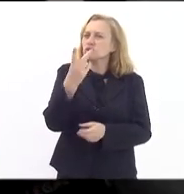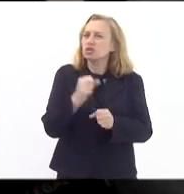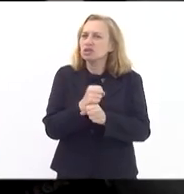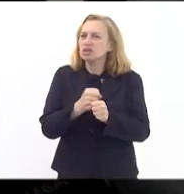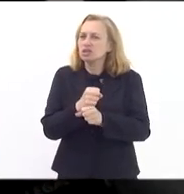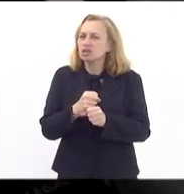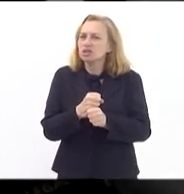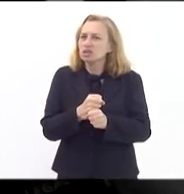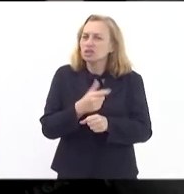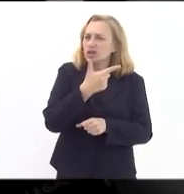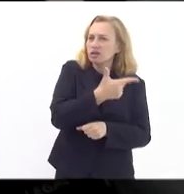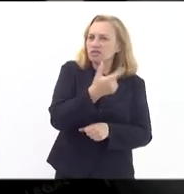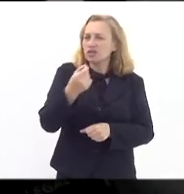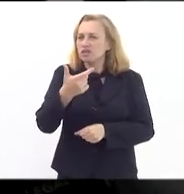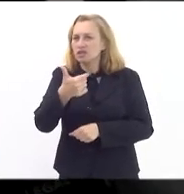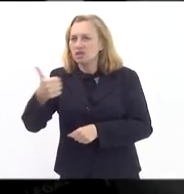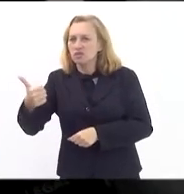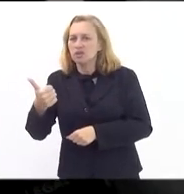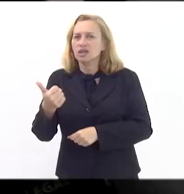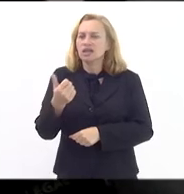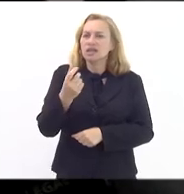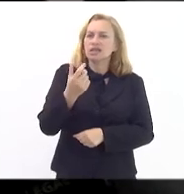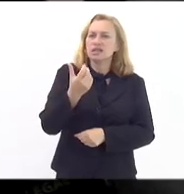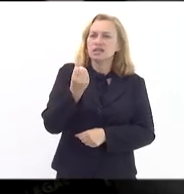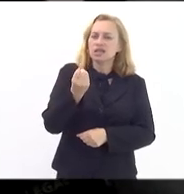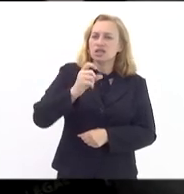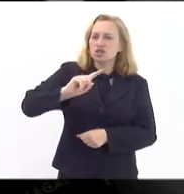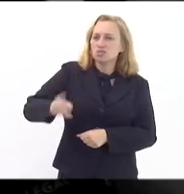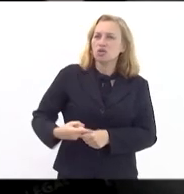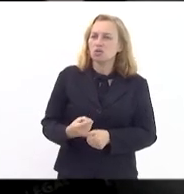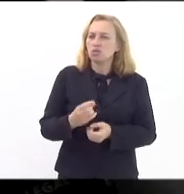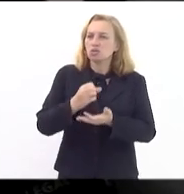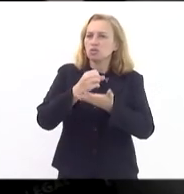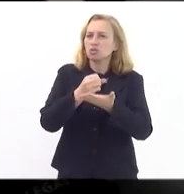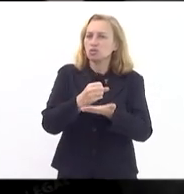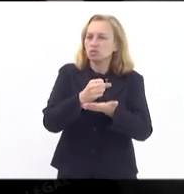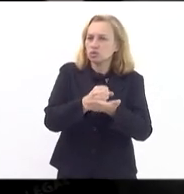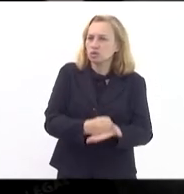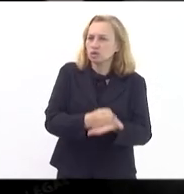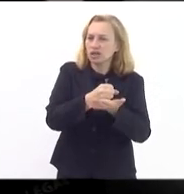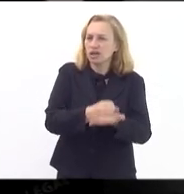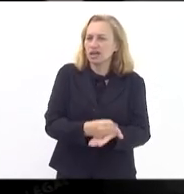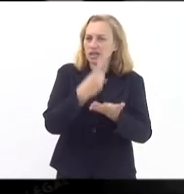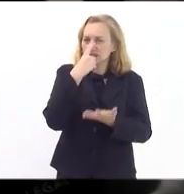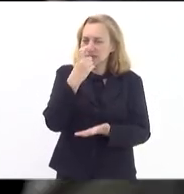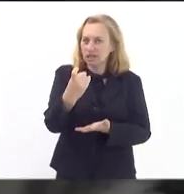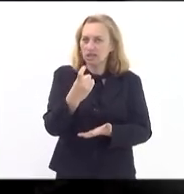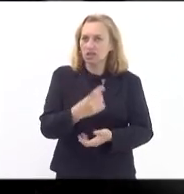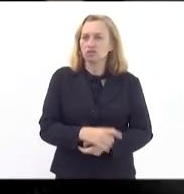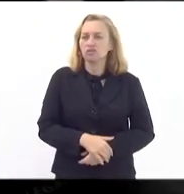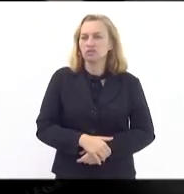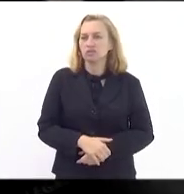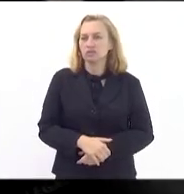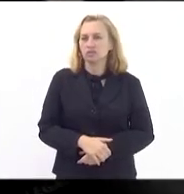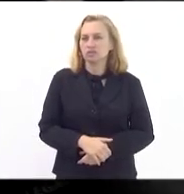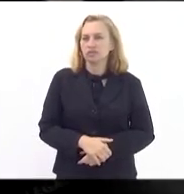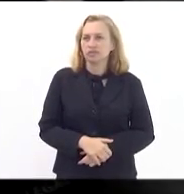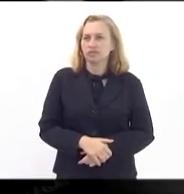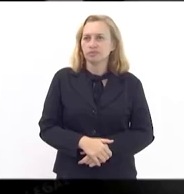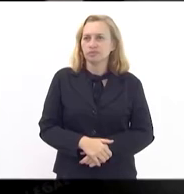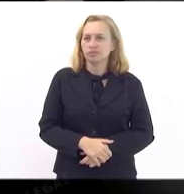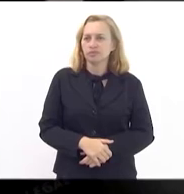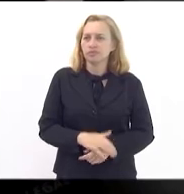2020/21 6 mil toneladas de lixo nós temos aí acharam de trem do lixo circula toda semana a